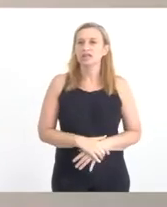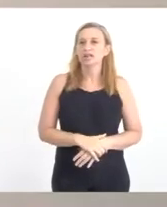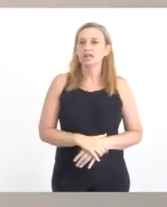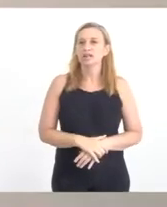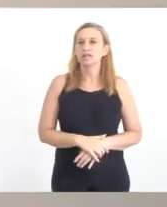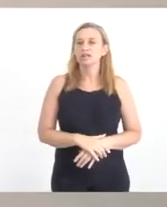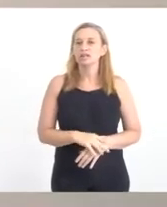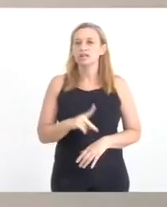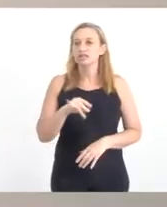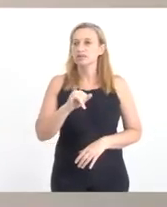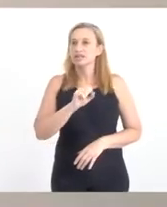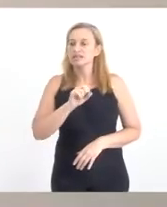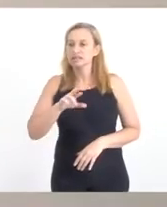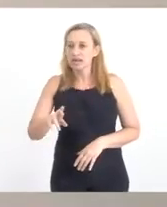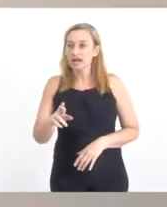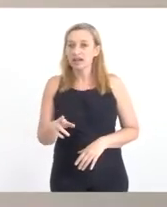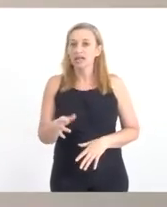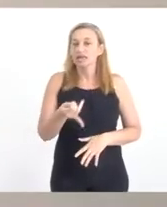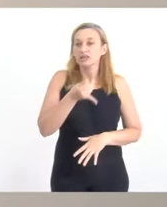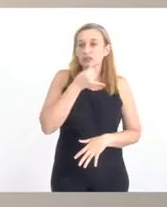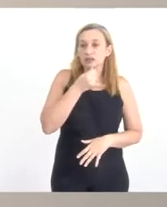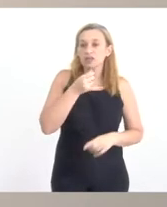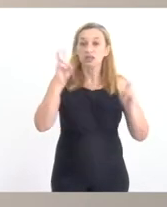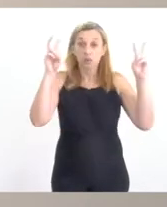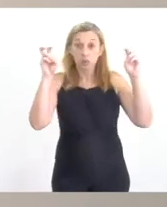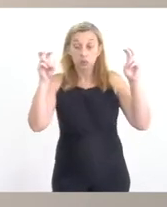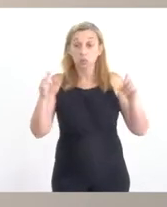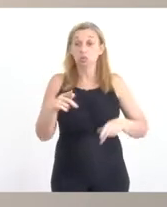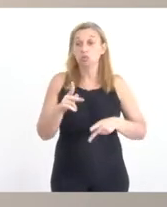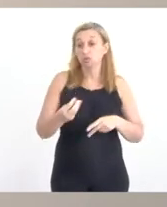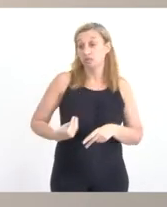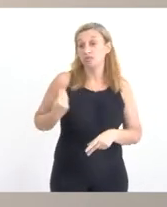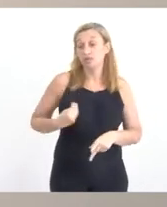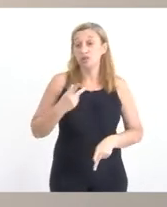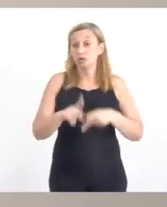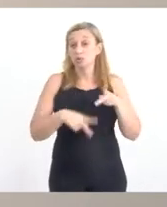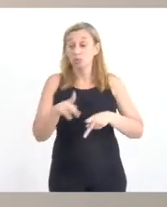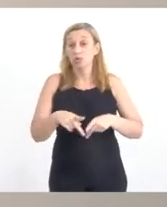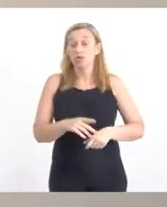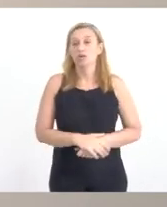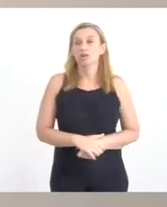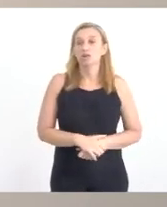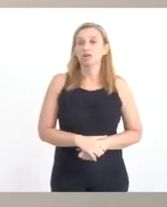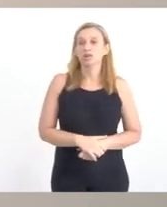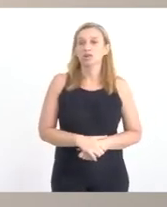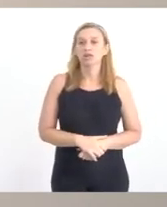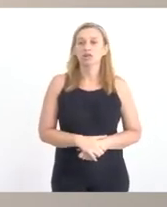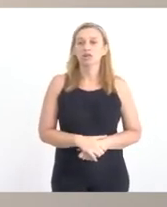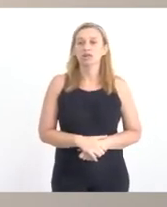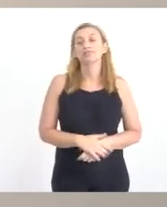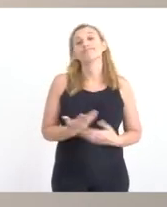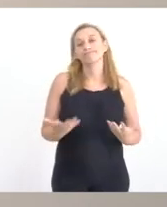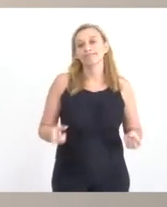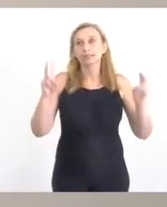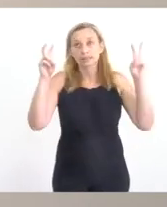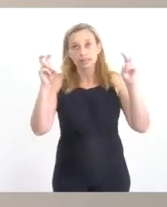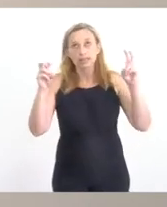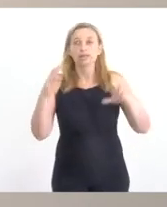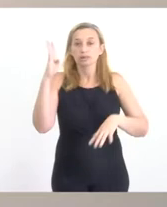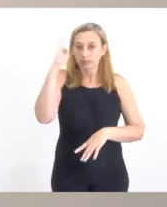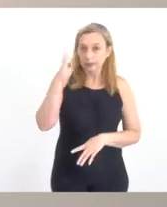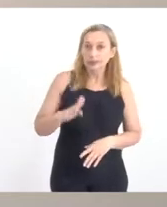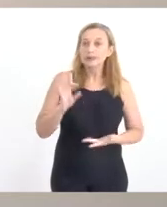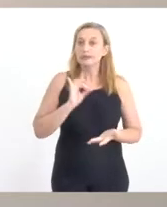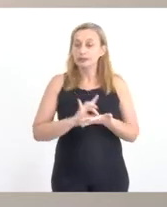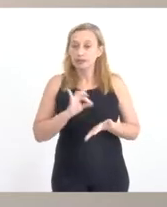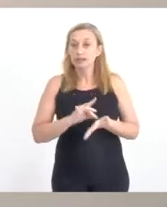para visibilizar essa da Mata ó tá vendo nosso povo a situação brasileira realmente é dramática e a situação do